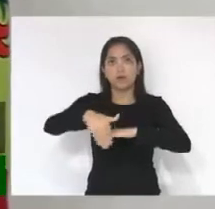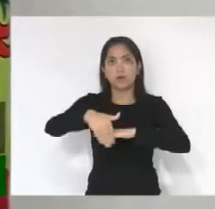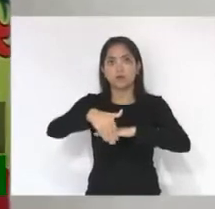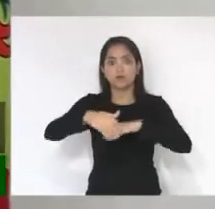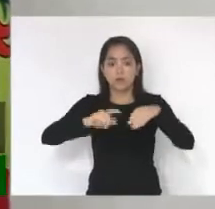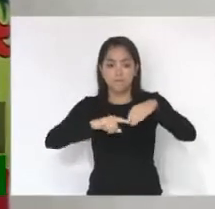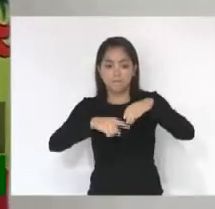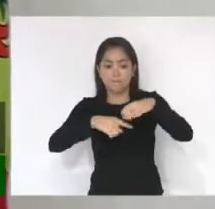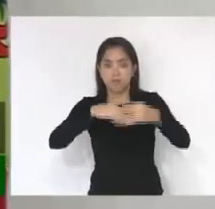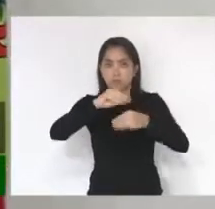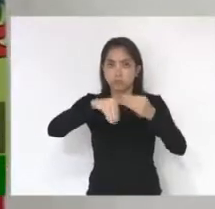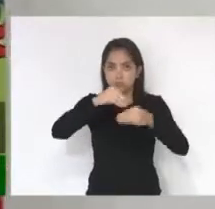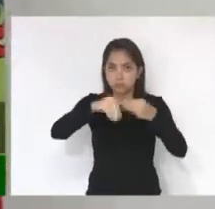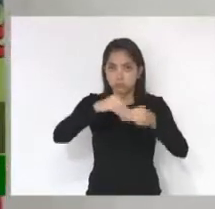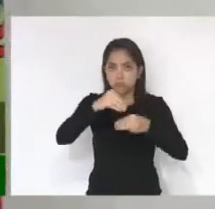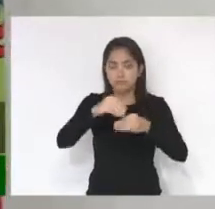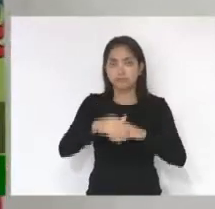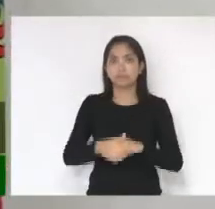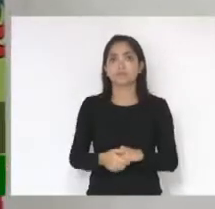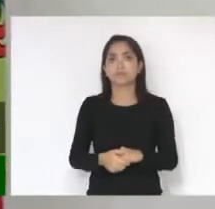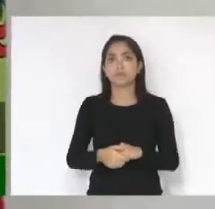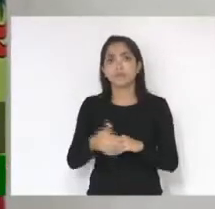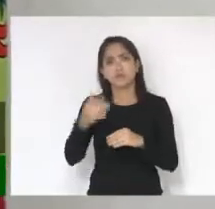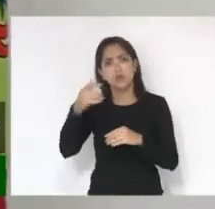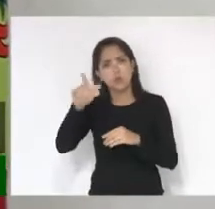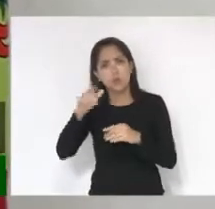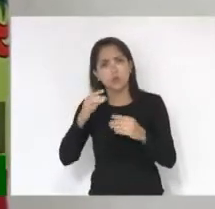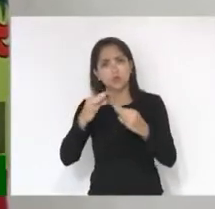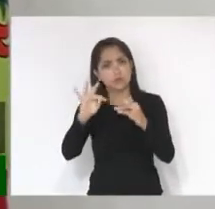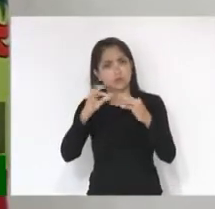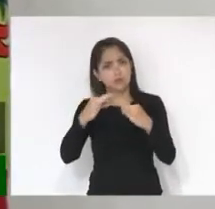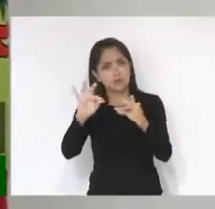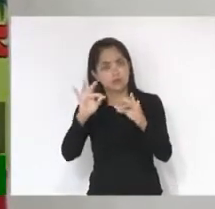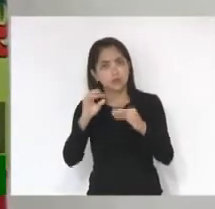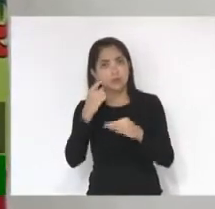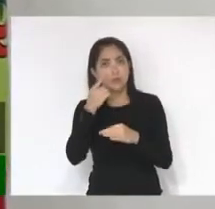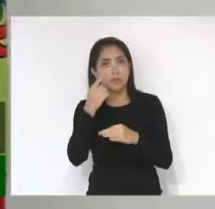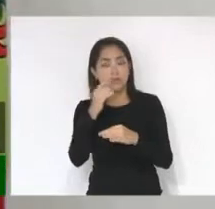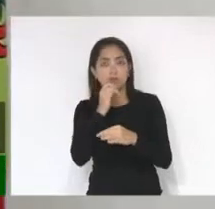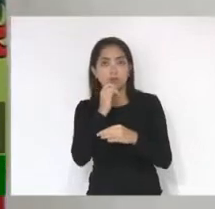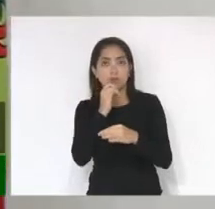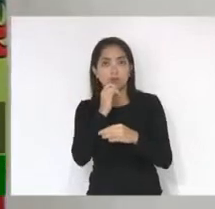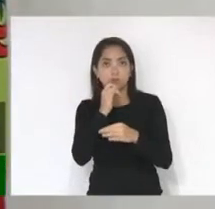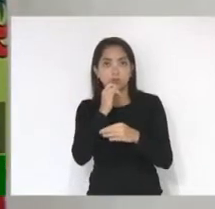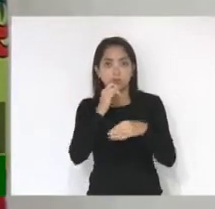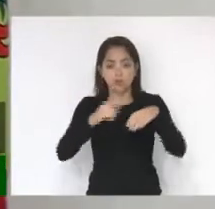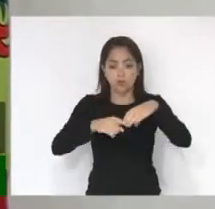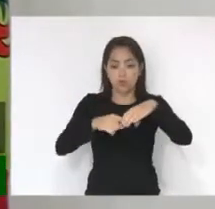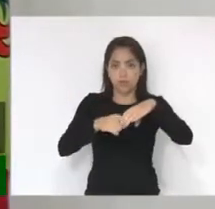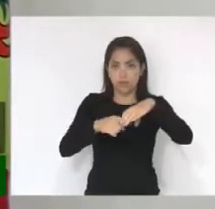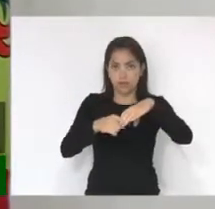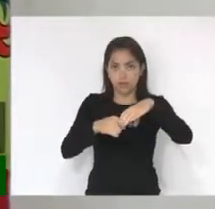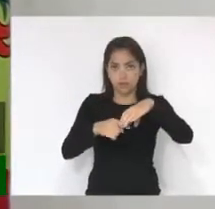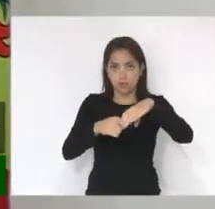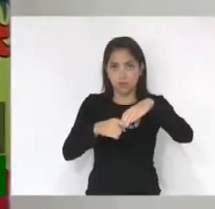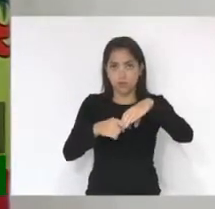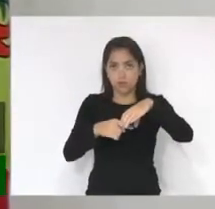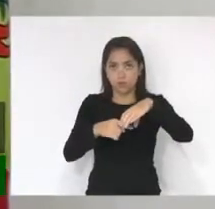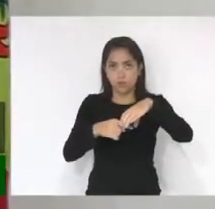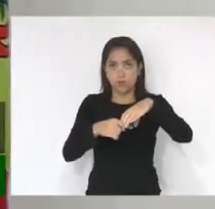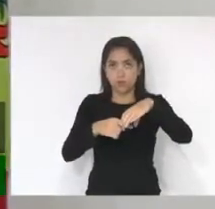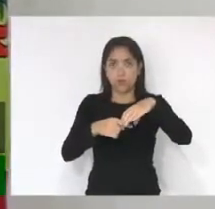pedaços de pneu no asfalto. Tem outras tecnologias também. Nós podemos pegar, por exemplo, o pneu de um